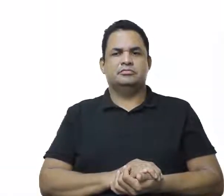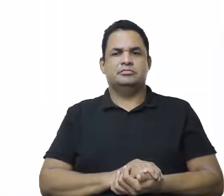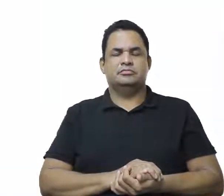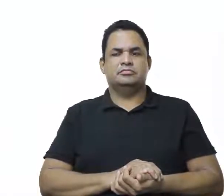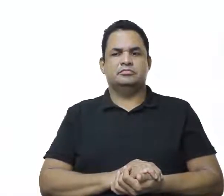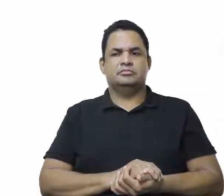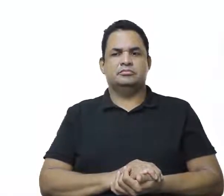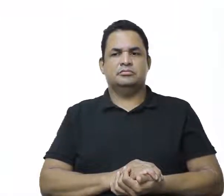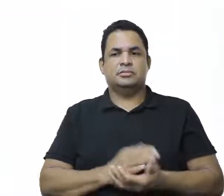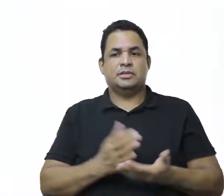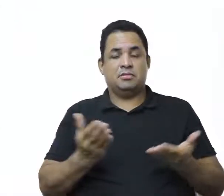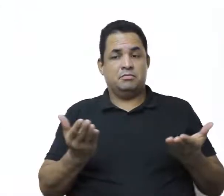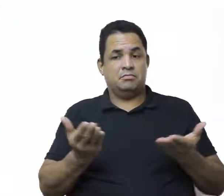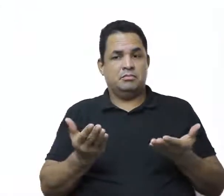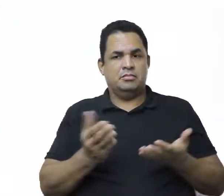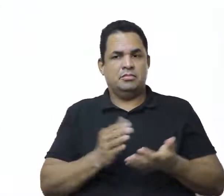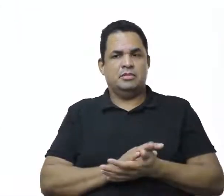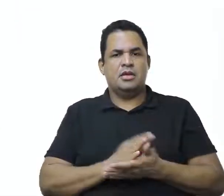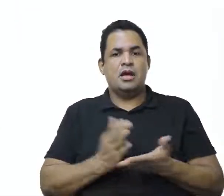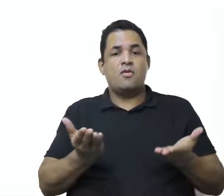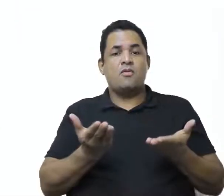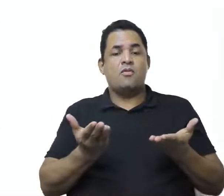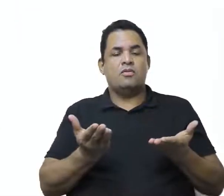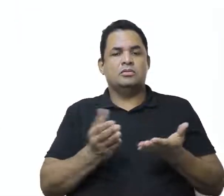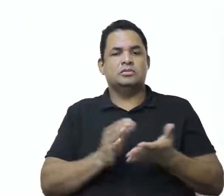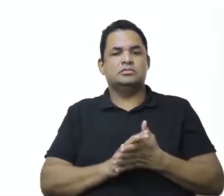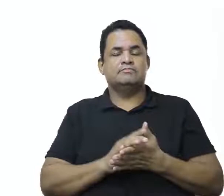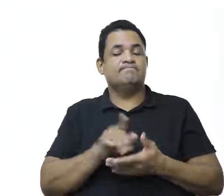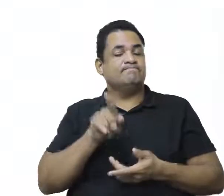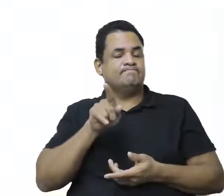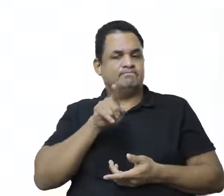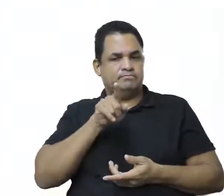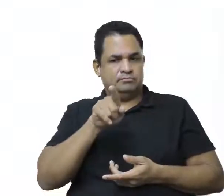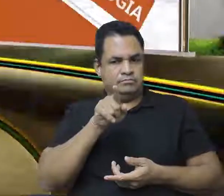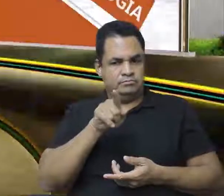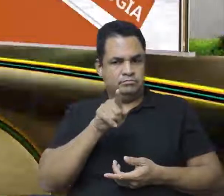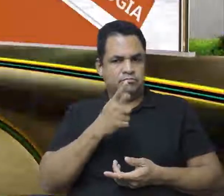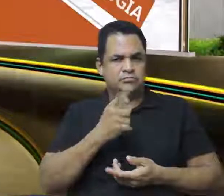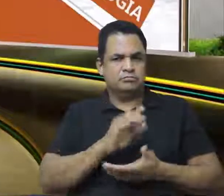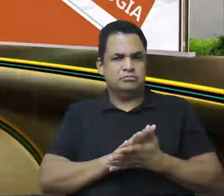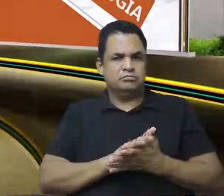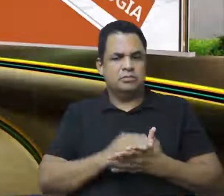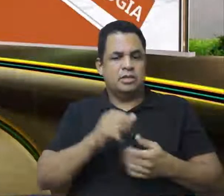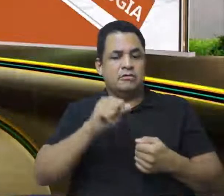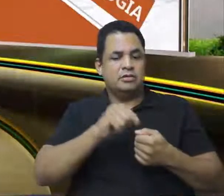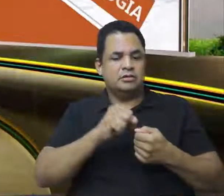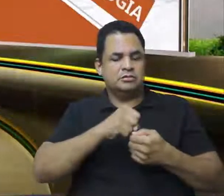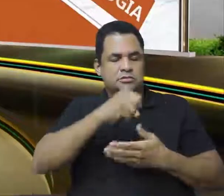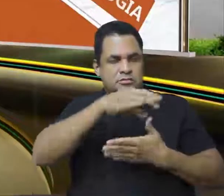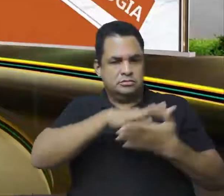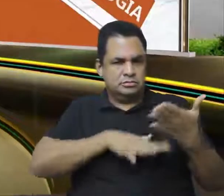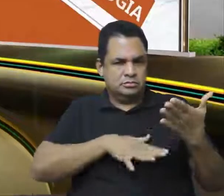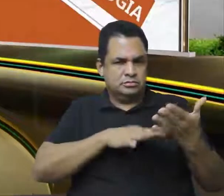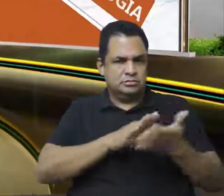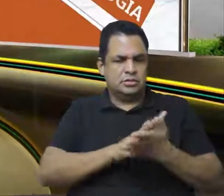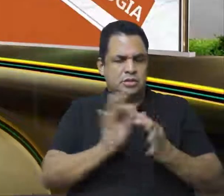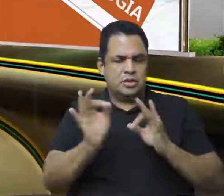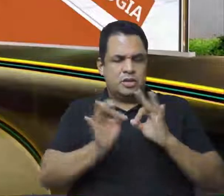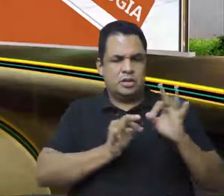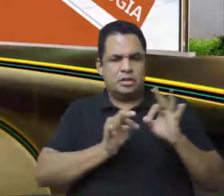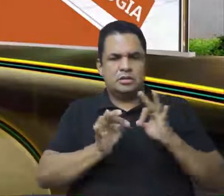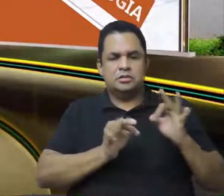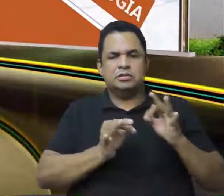Muito bem. E agora, né, vocês vão aí resolver as questões que a gente elaborou